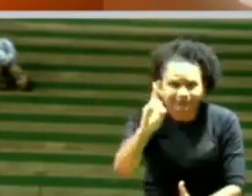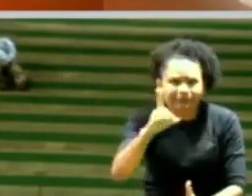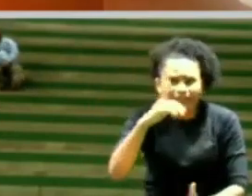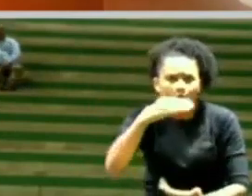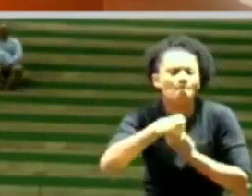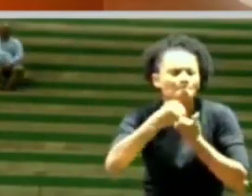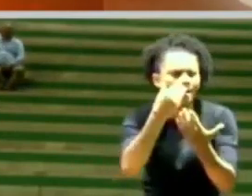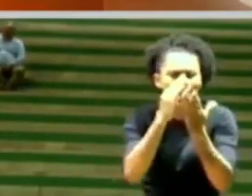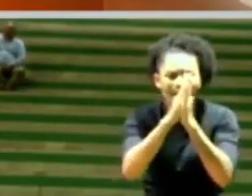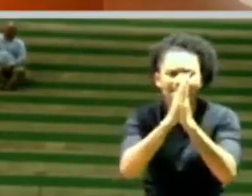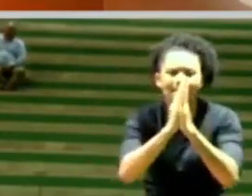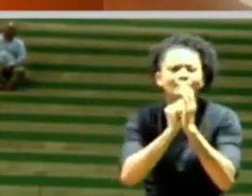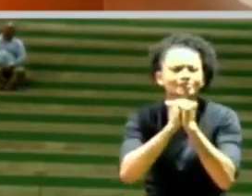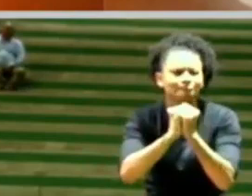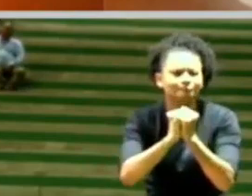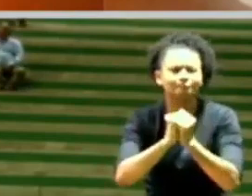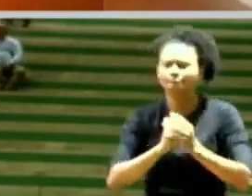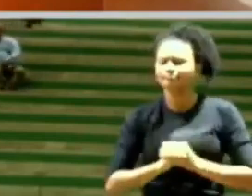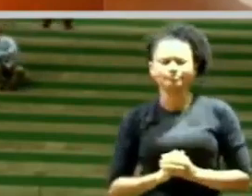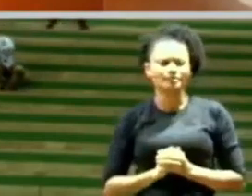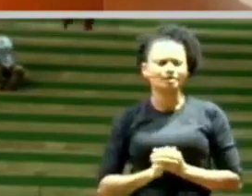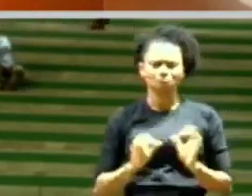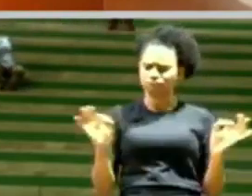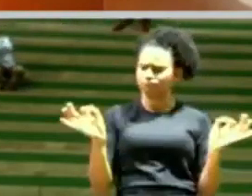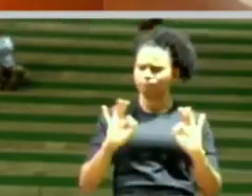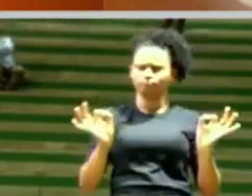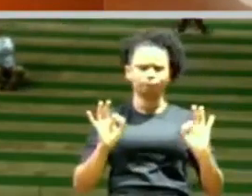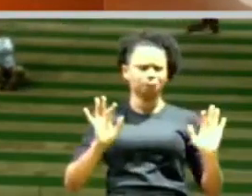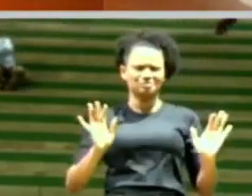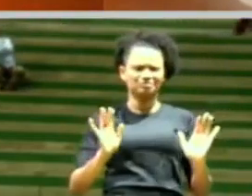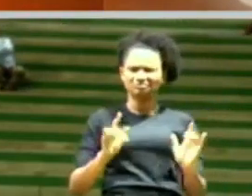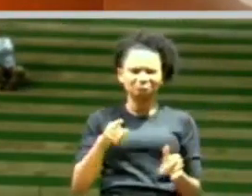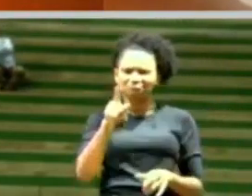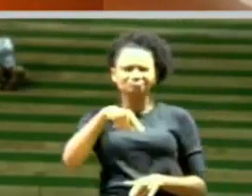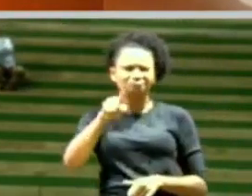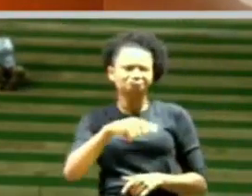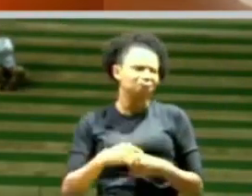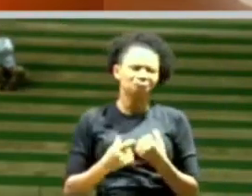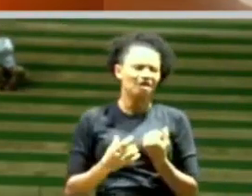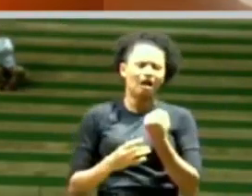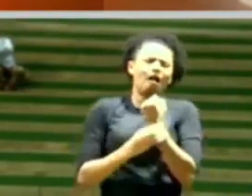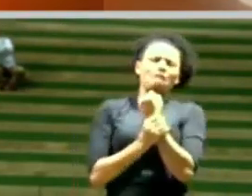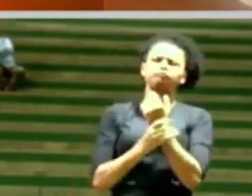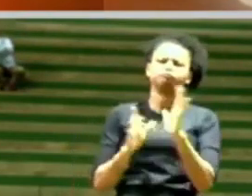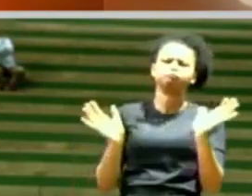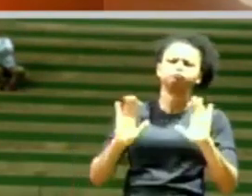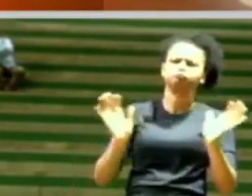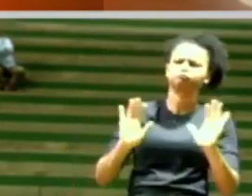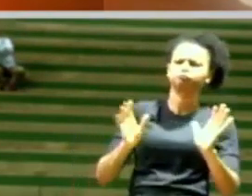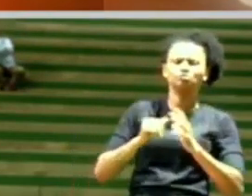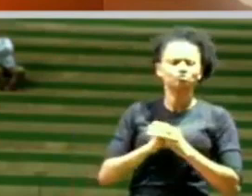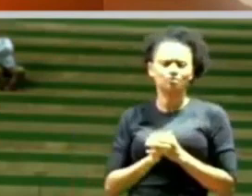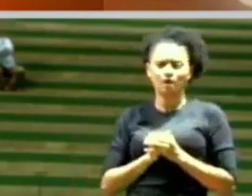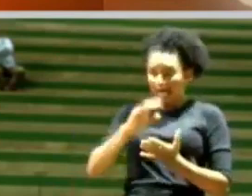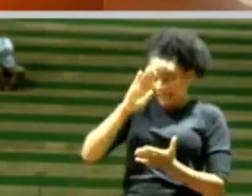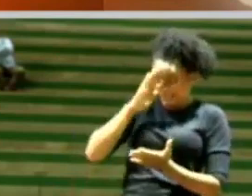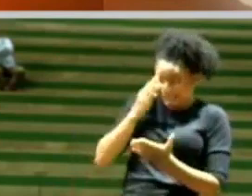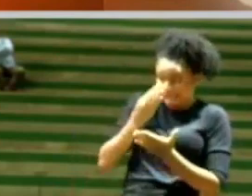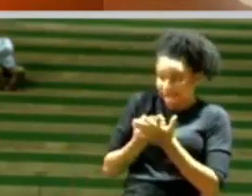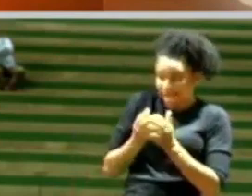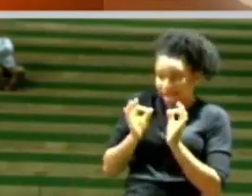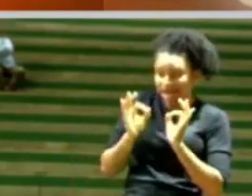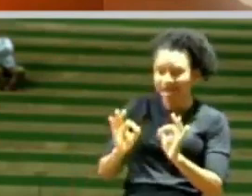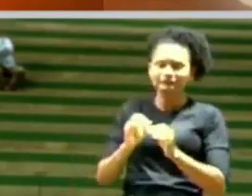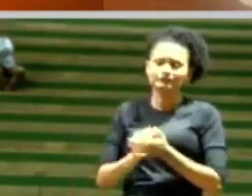amém. Isso não é garantia de avivamento. Porque uma coisa é crer que Ele está, outra coisa